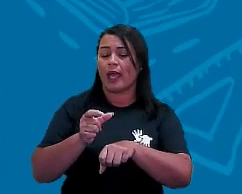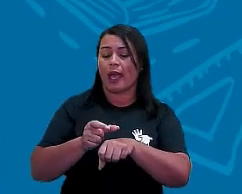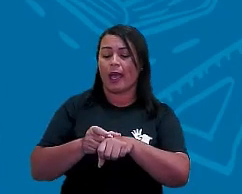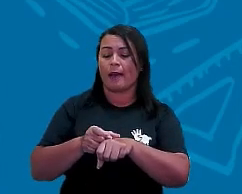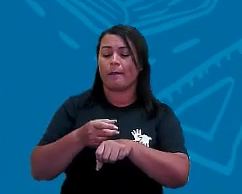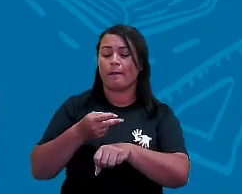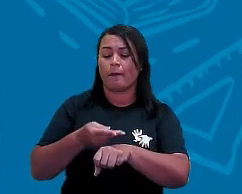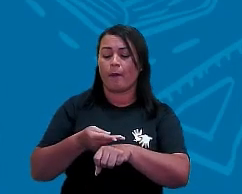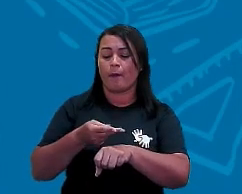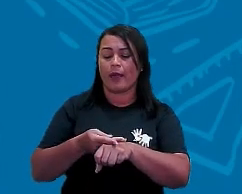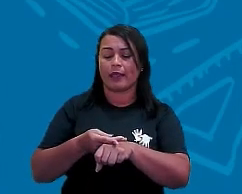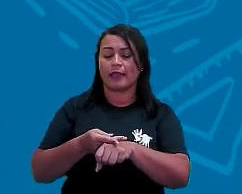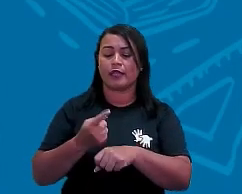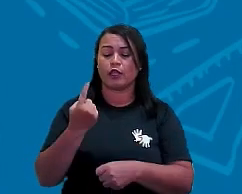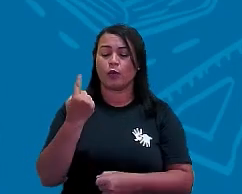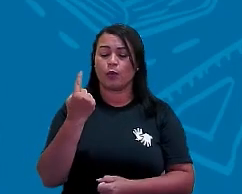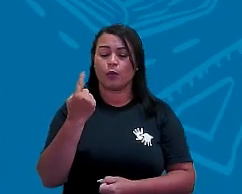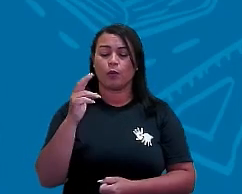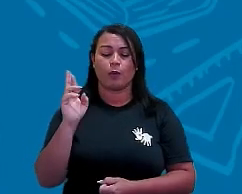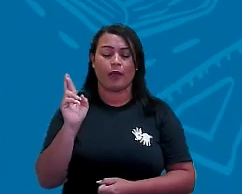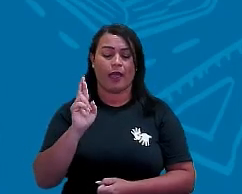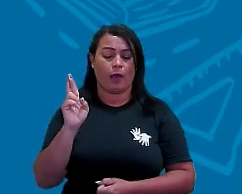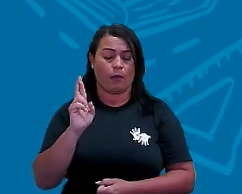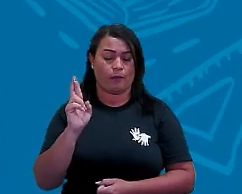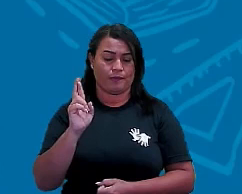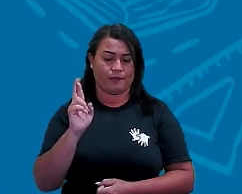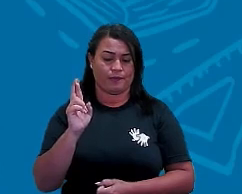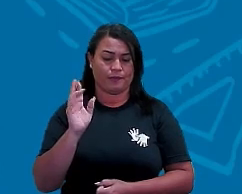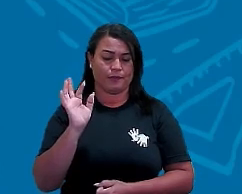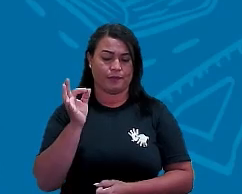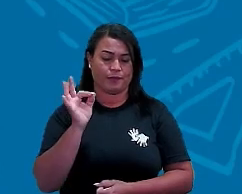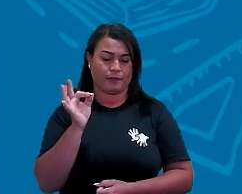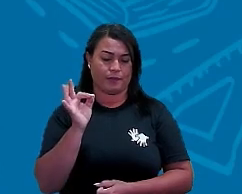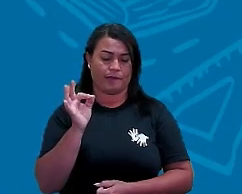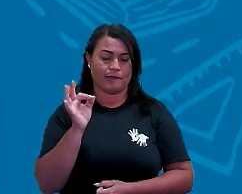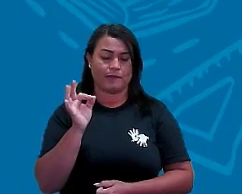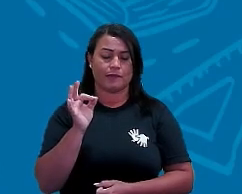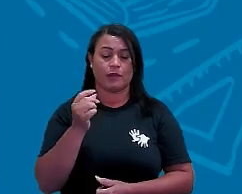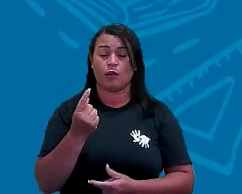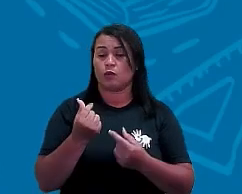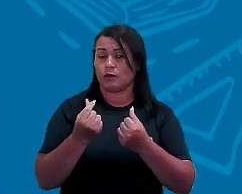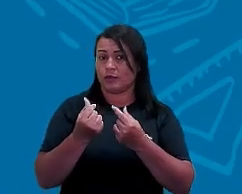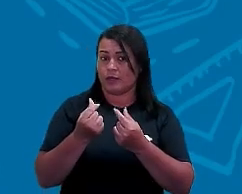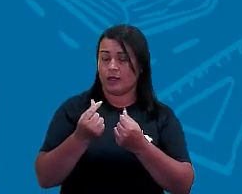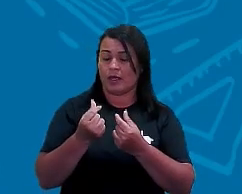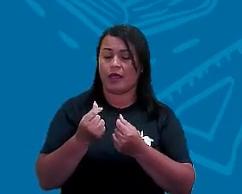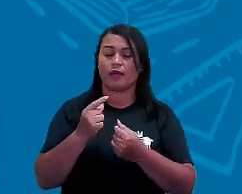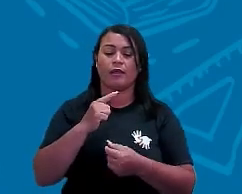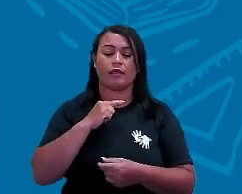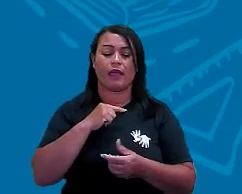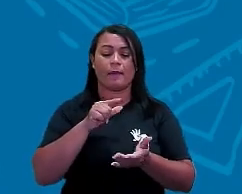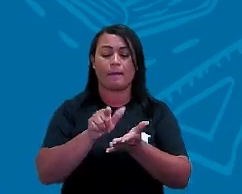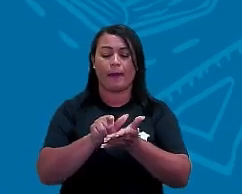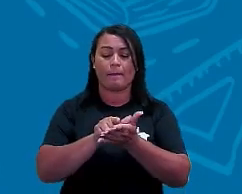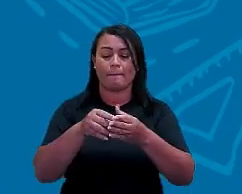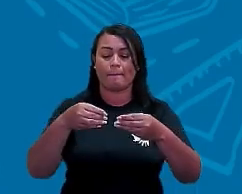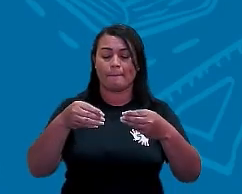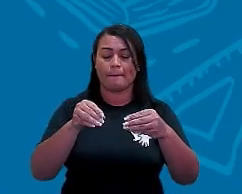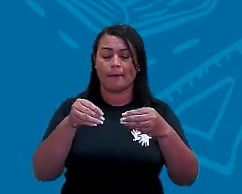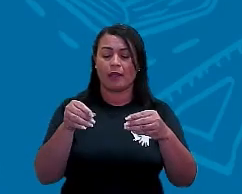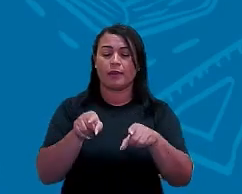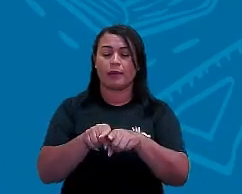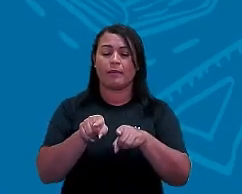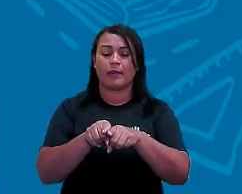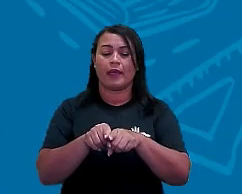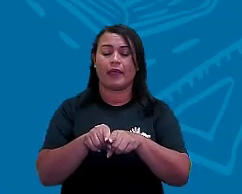de R$1, tá certo? Então, o nosso dinheirinho ele é dividido em cédulas e em